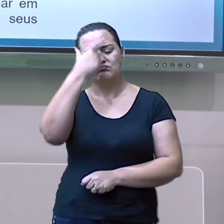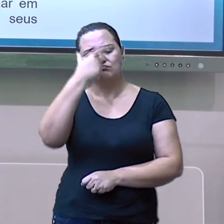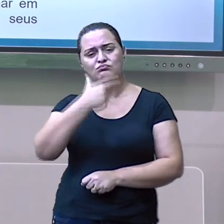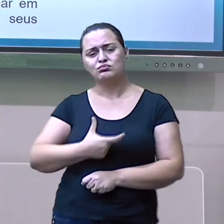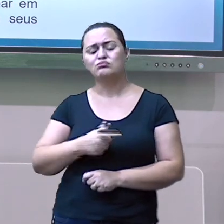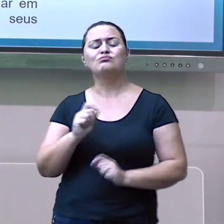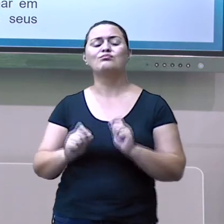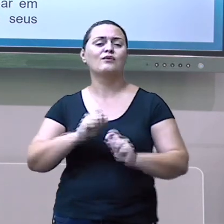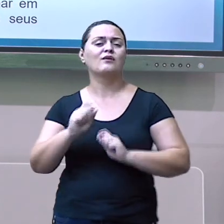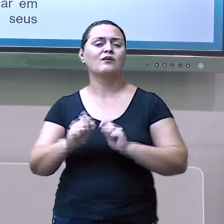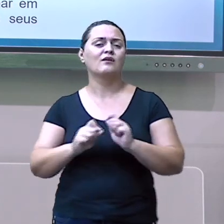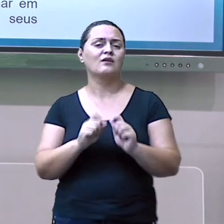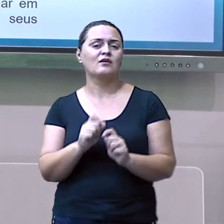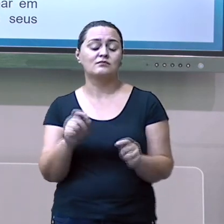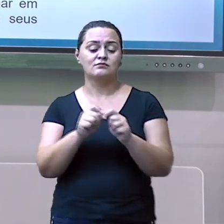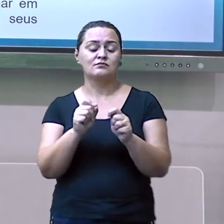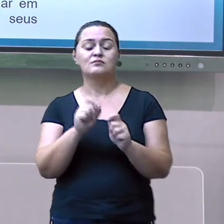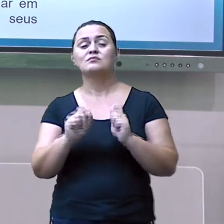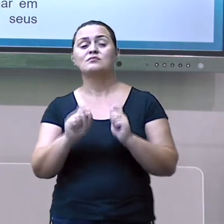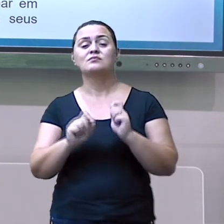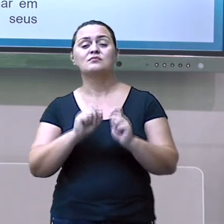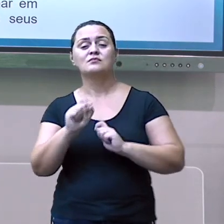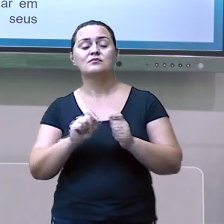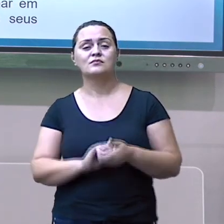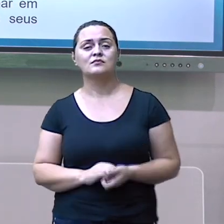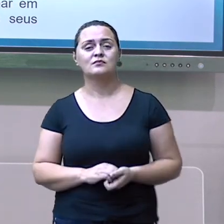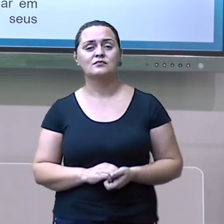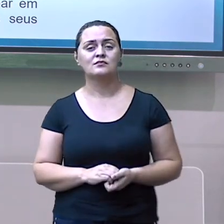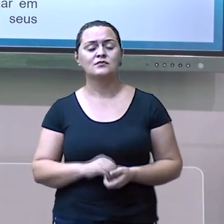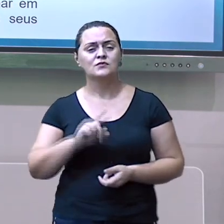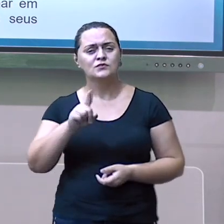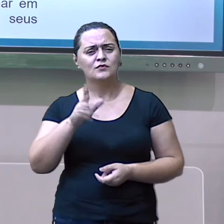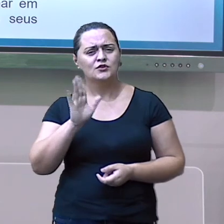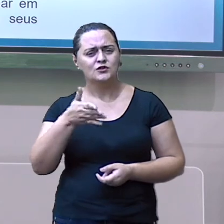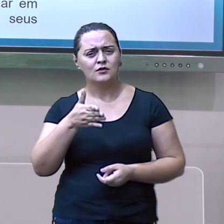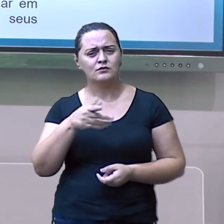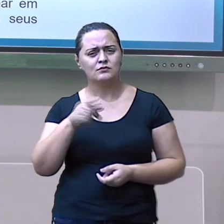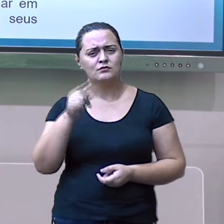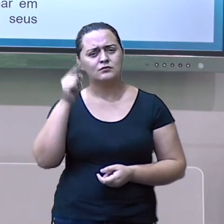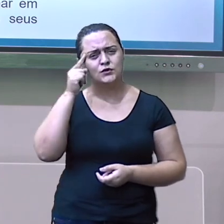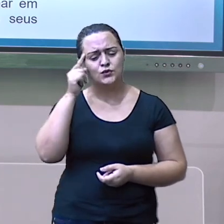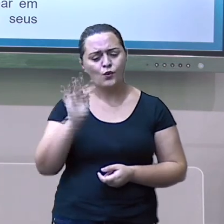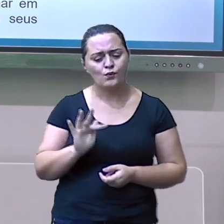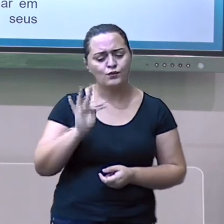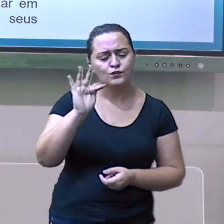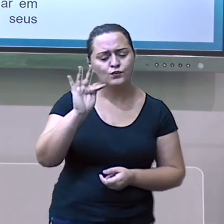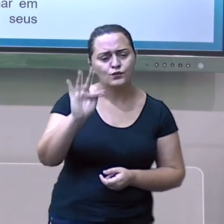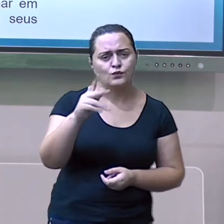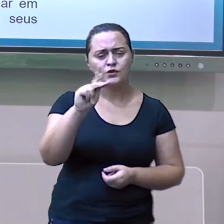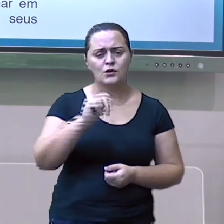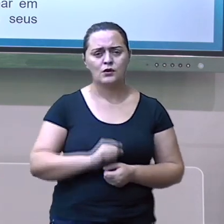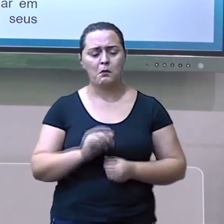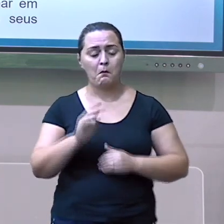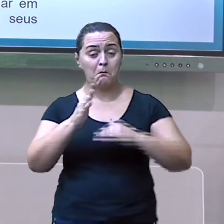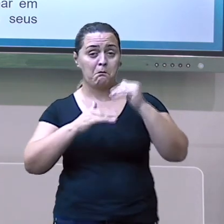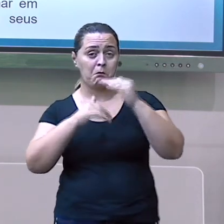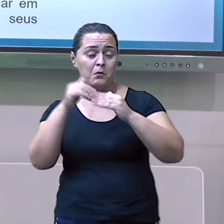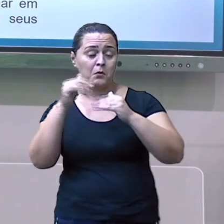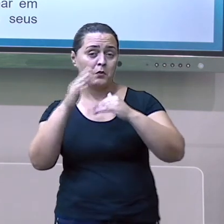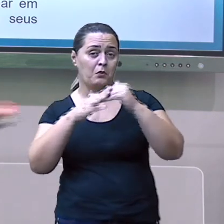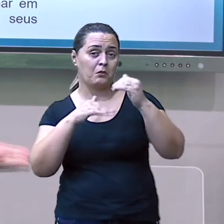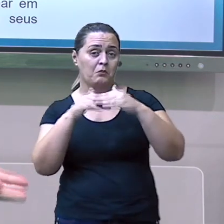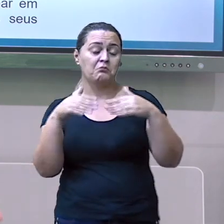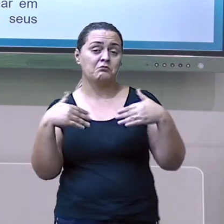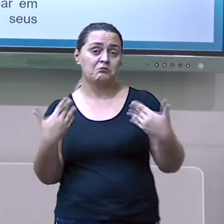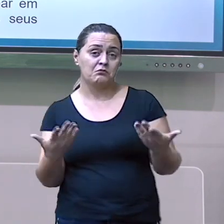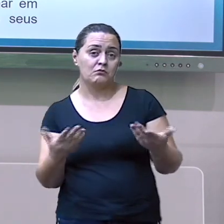Você já parou para imaginar um futuro para você? Ou uma profissão? Ou